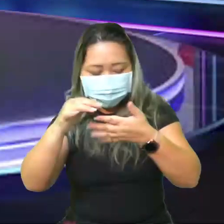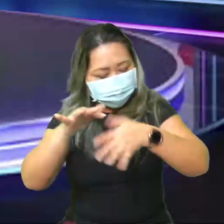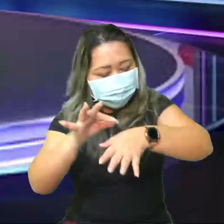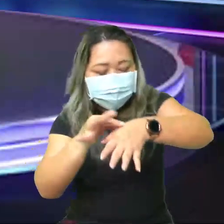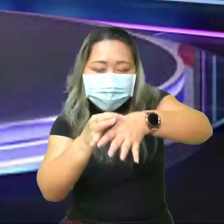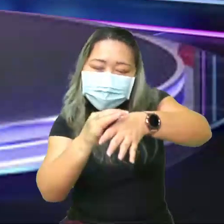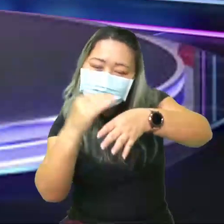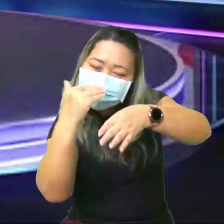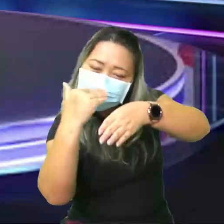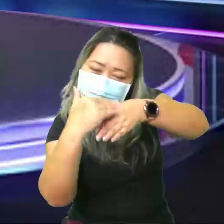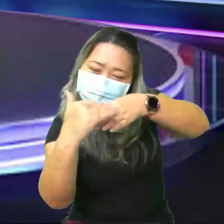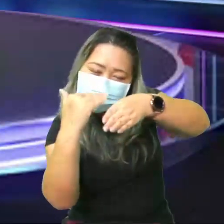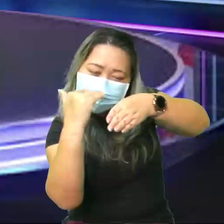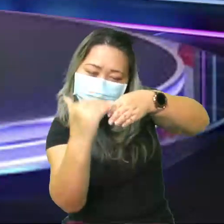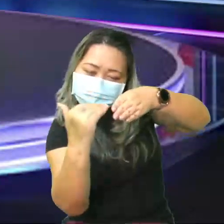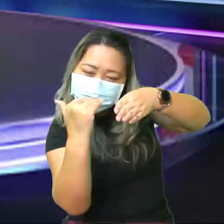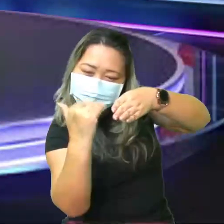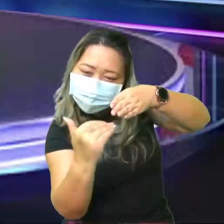Vamos lá?